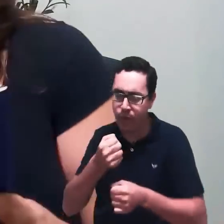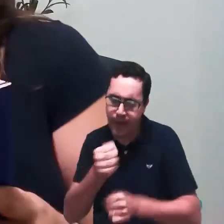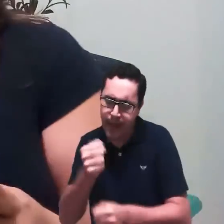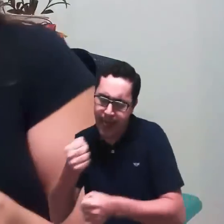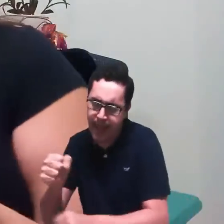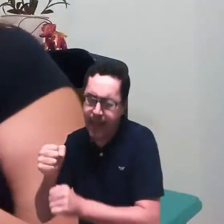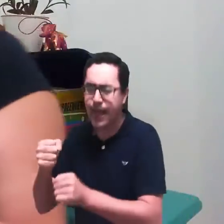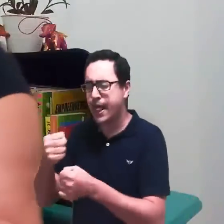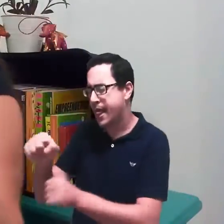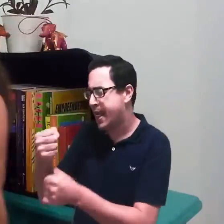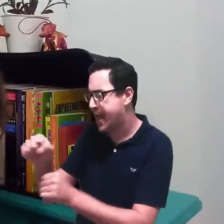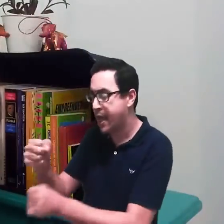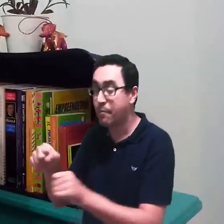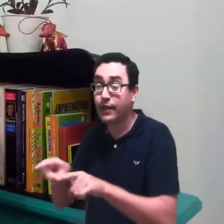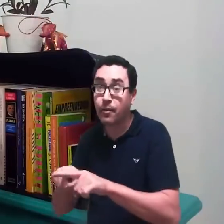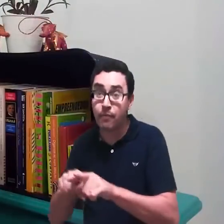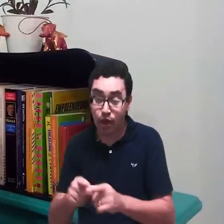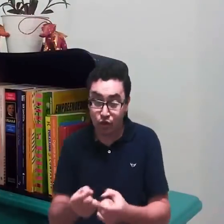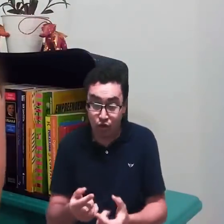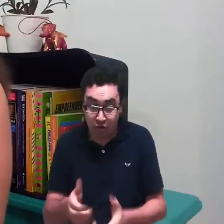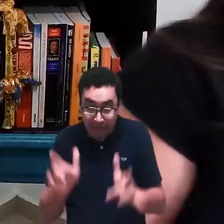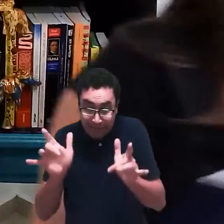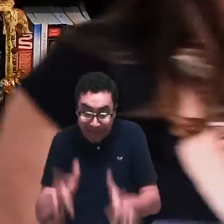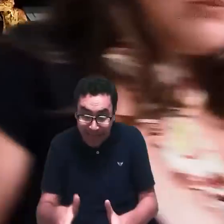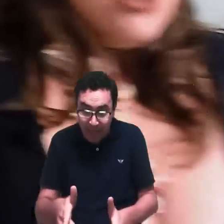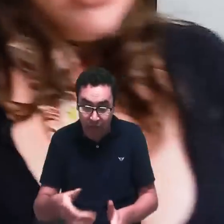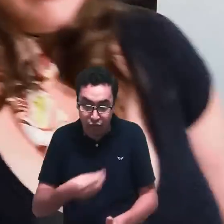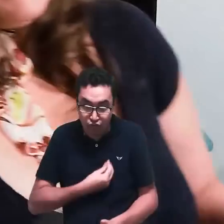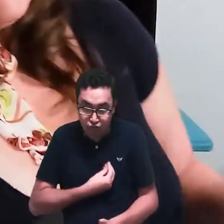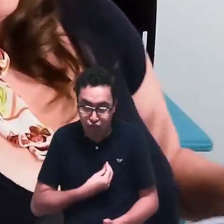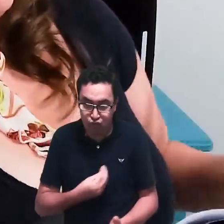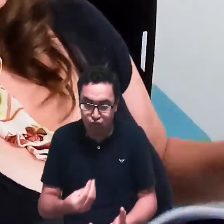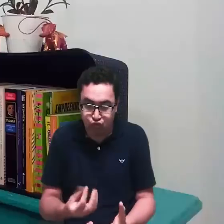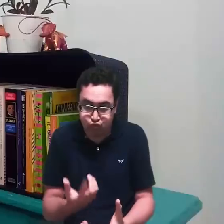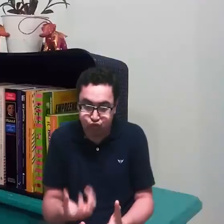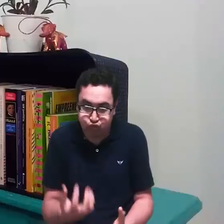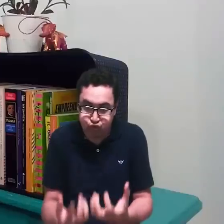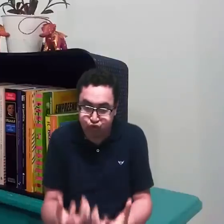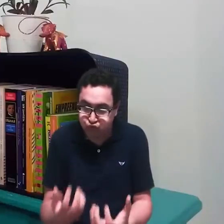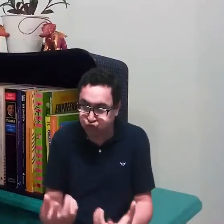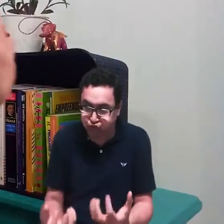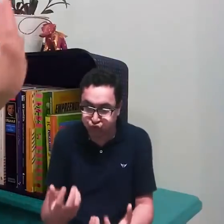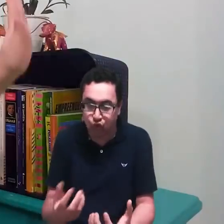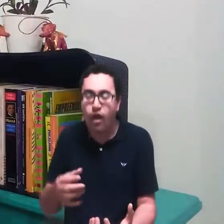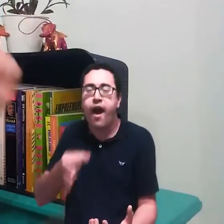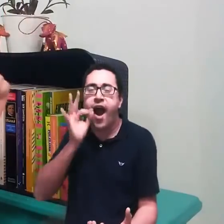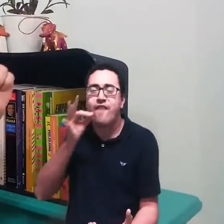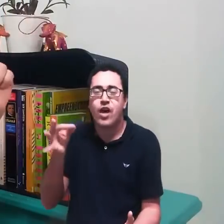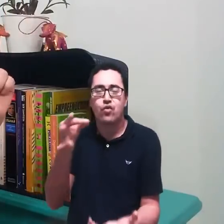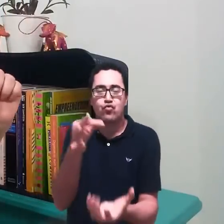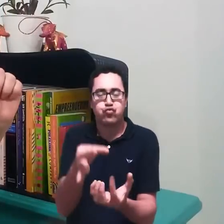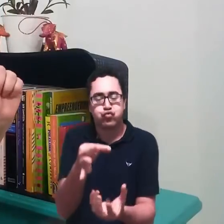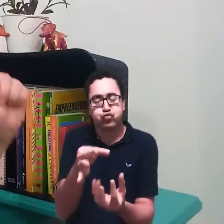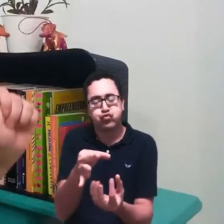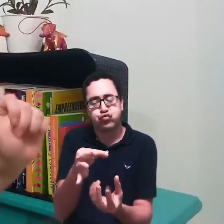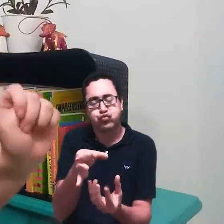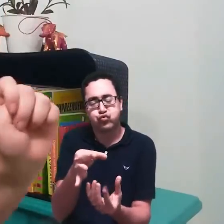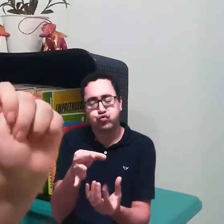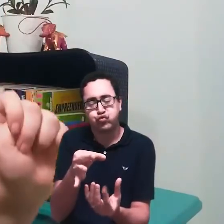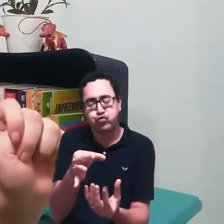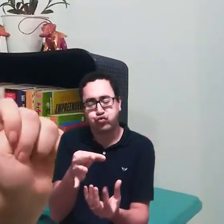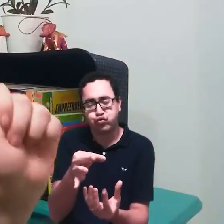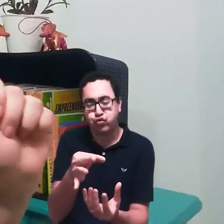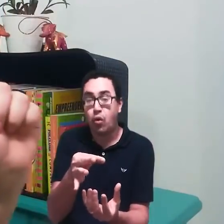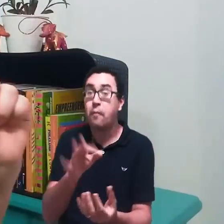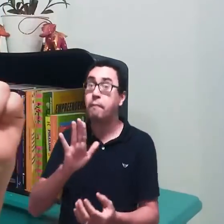manhã. Possuía também um vulcão extinto, mas como dizia, nunca se sabe. Por isso, limpou